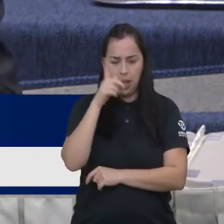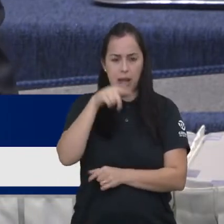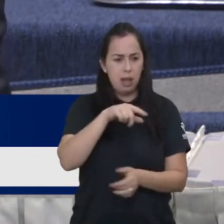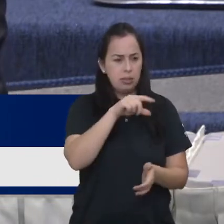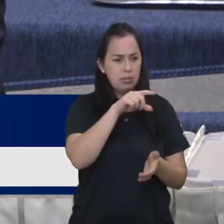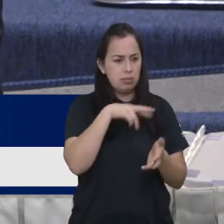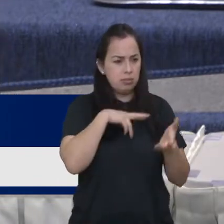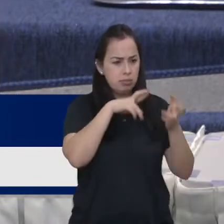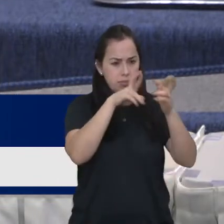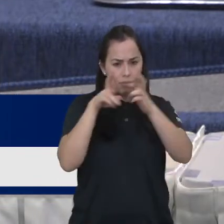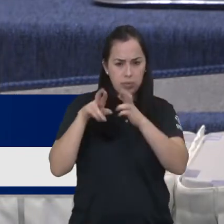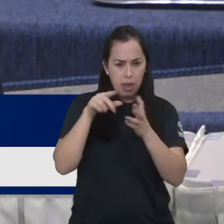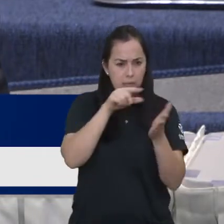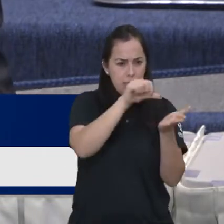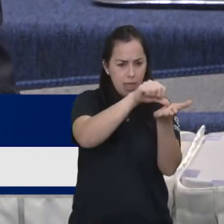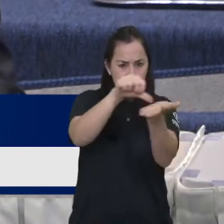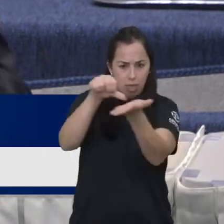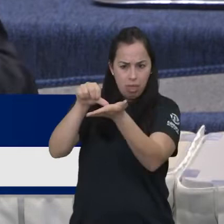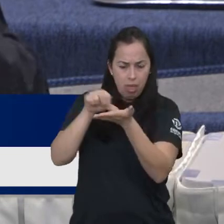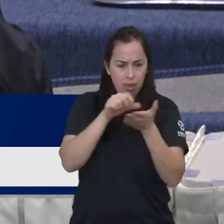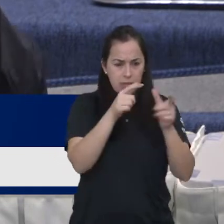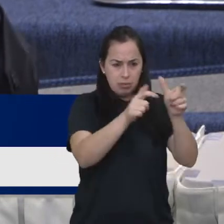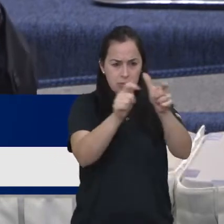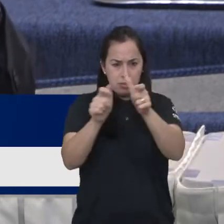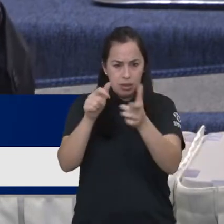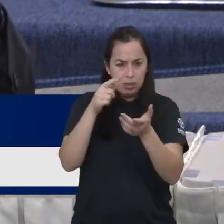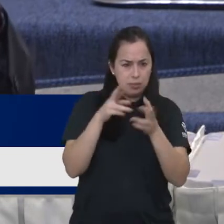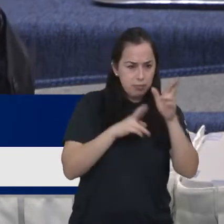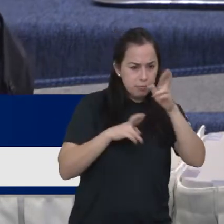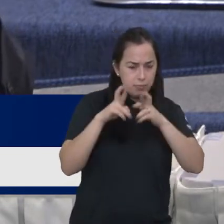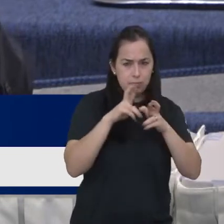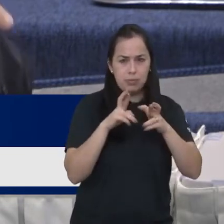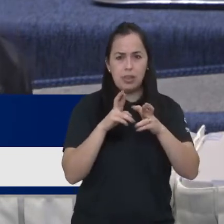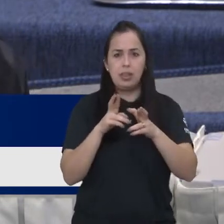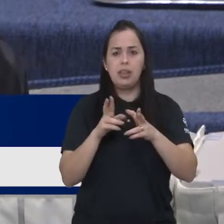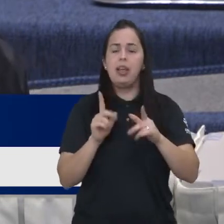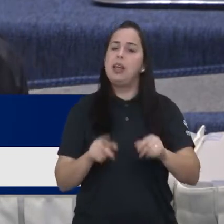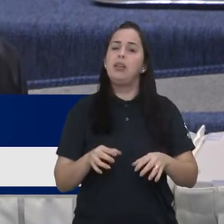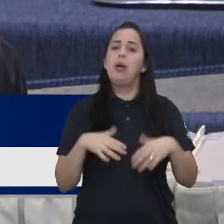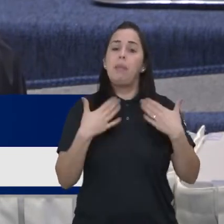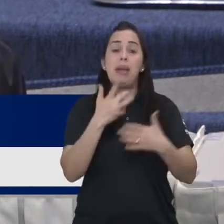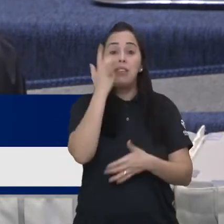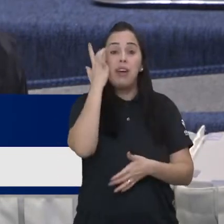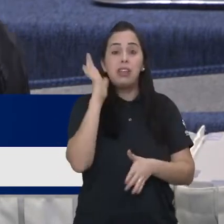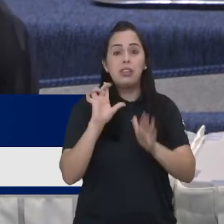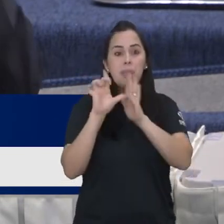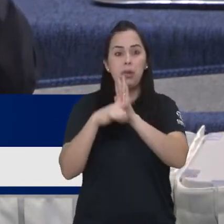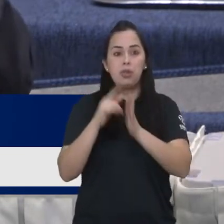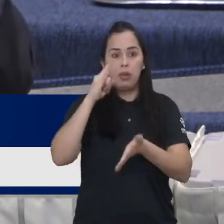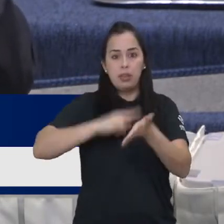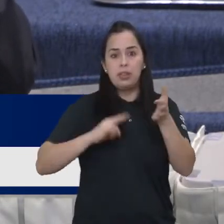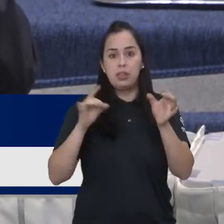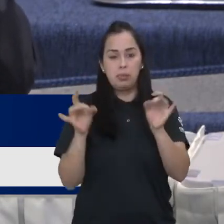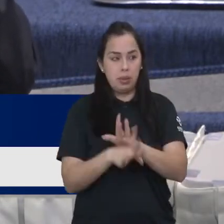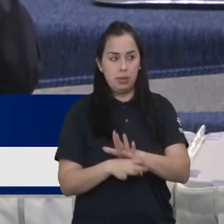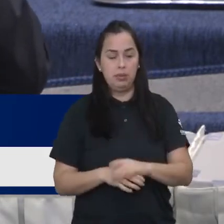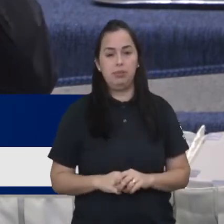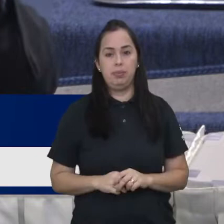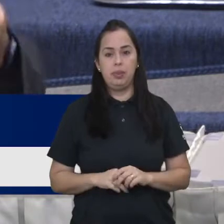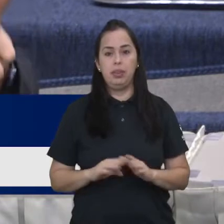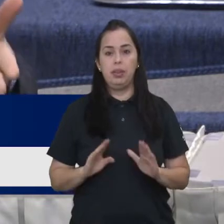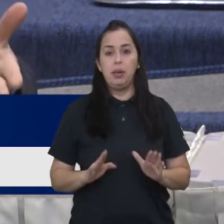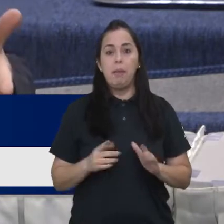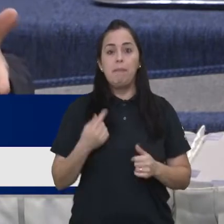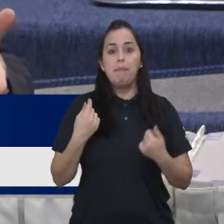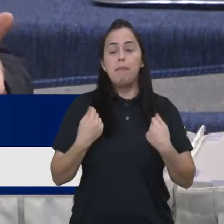mapeamento do território com todas as matrículas e tal, e essas situações de irregularidades seriam detectadas e é muito mais fácil de você regularizar. Então acho que falta